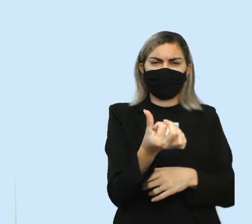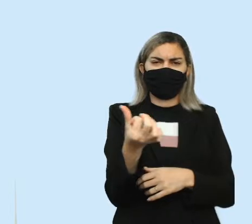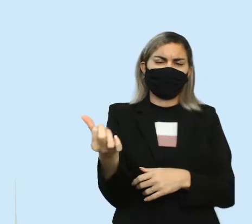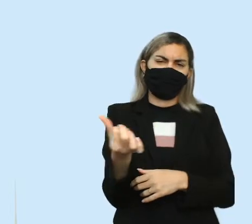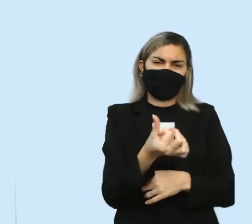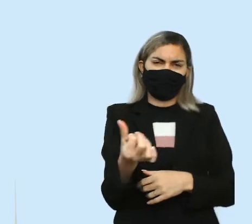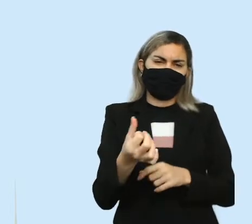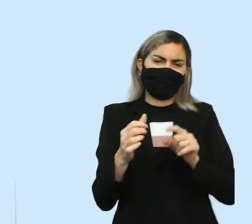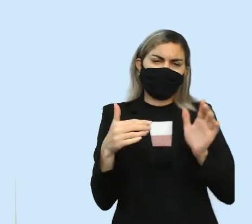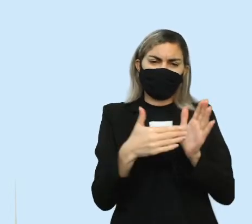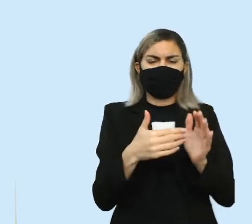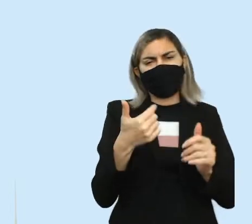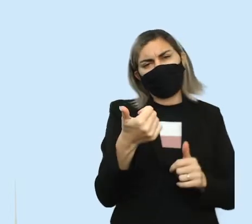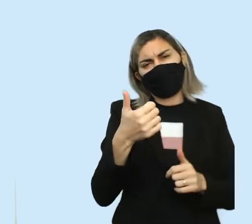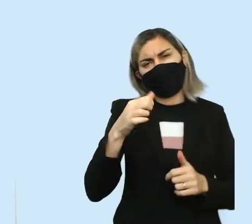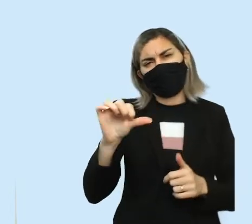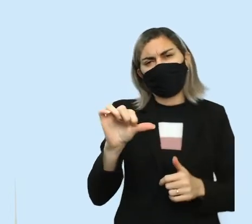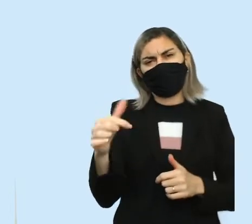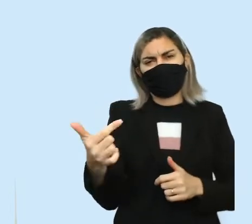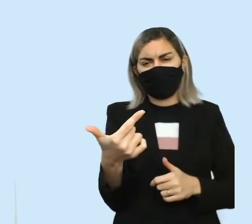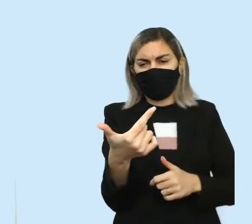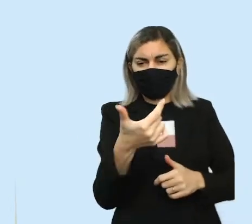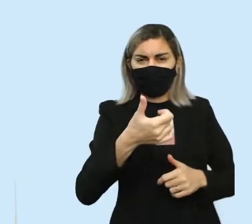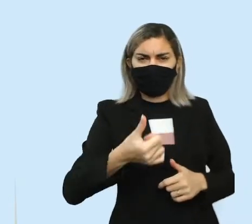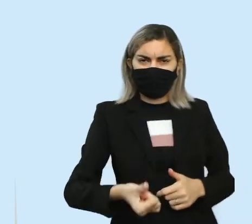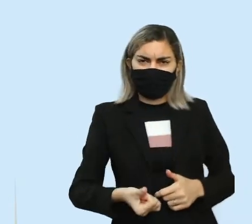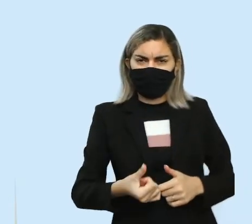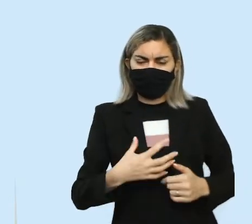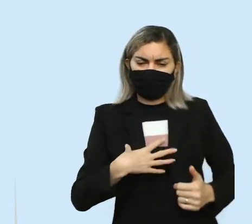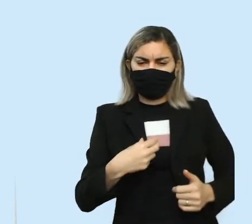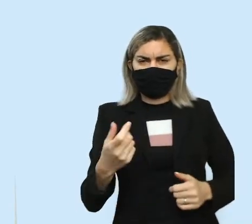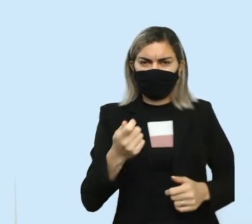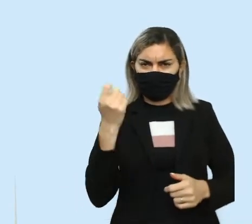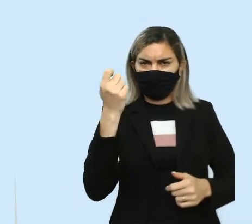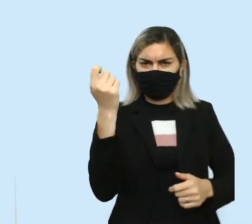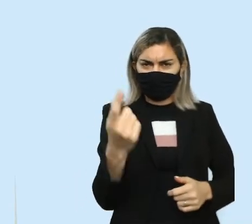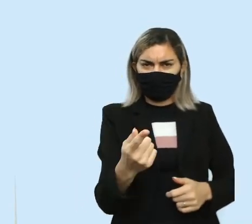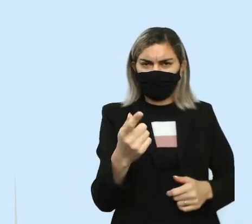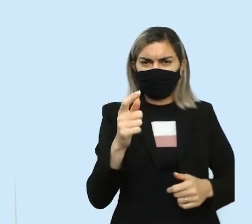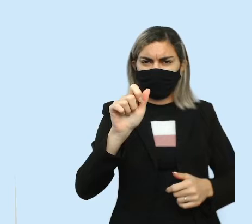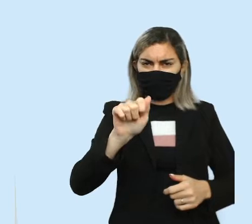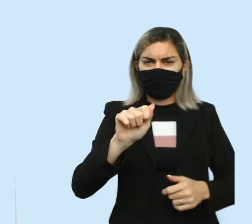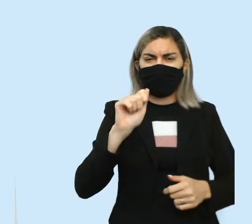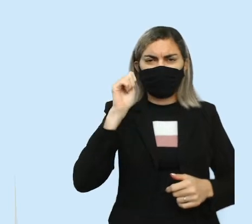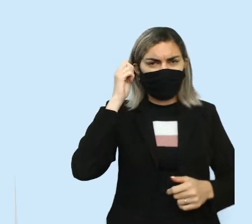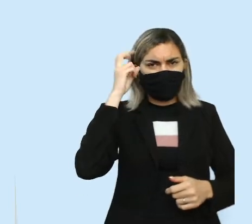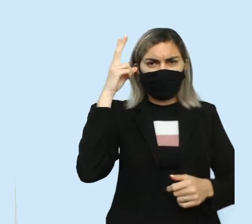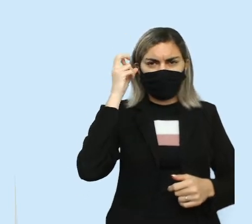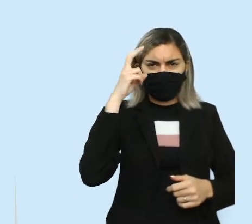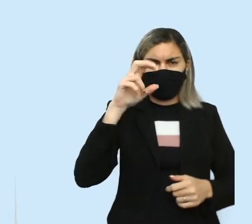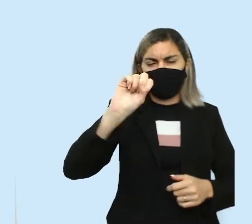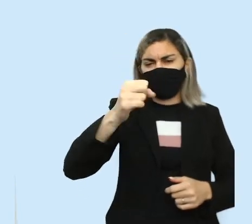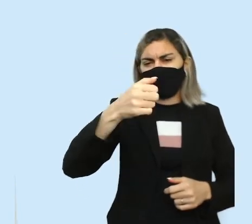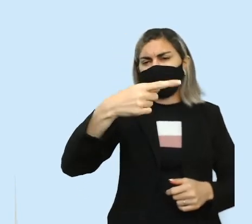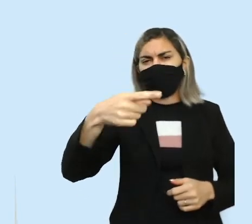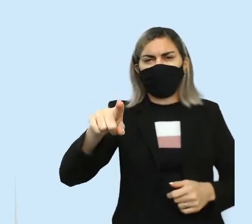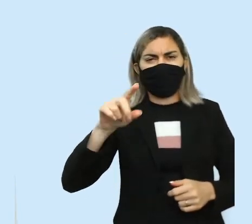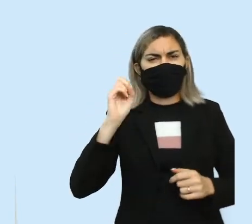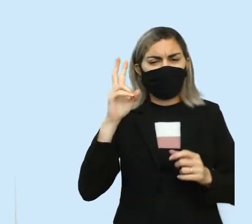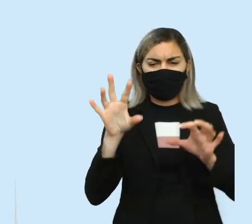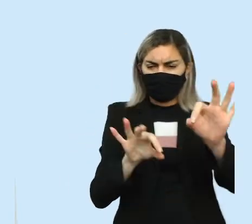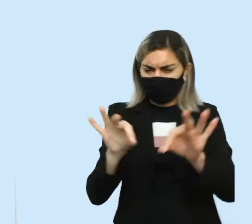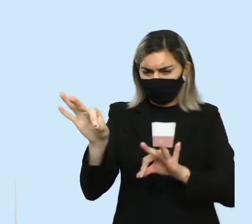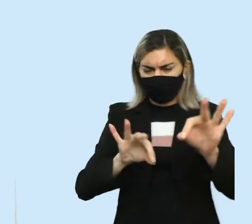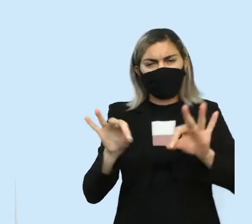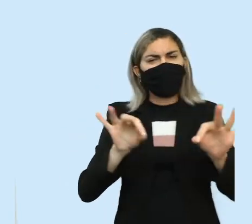até 1926, quando ele irá governar. Filho de Davi, né, esse Salomão, concluiu toda essa